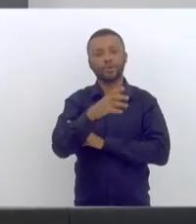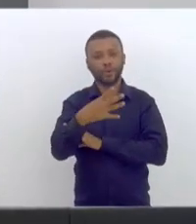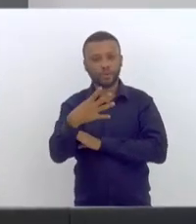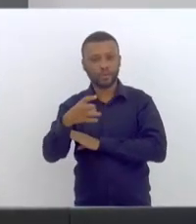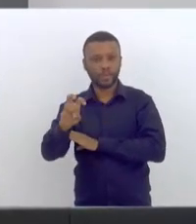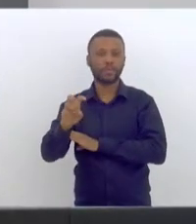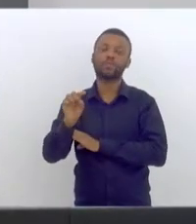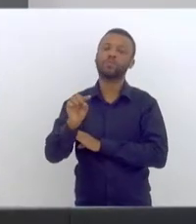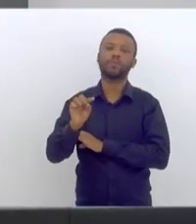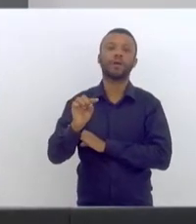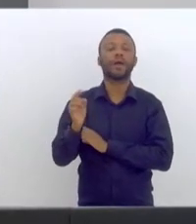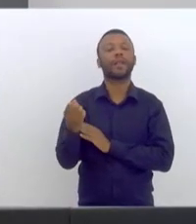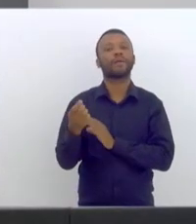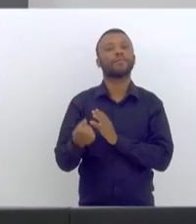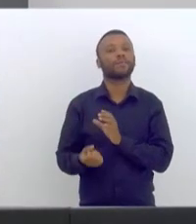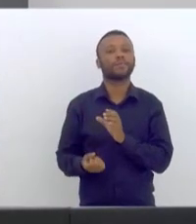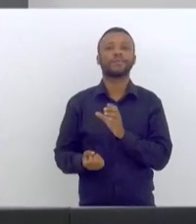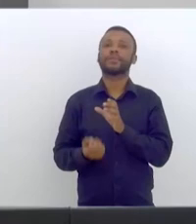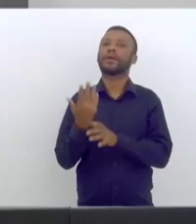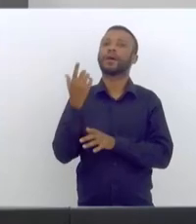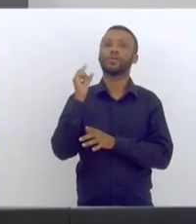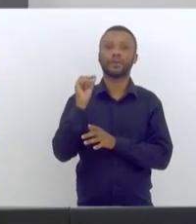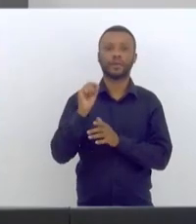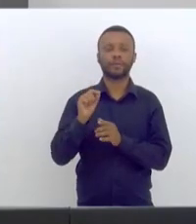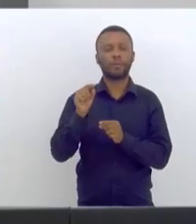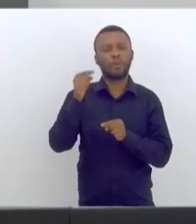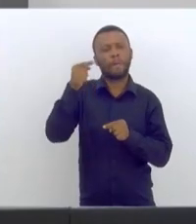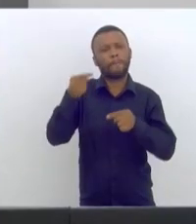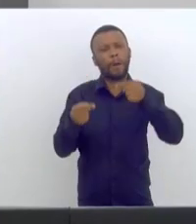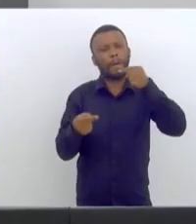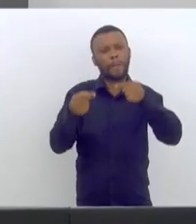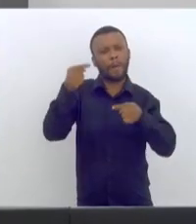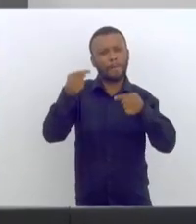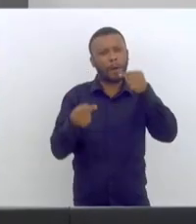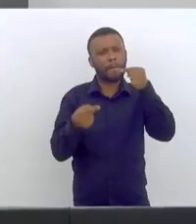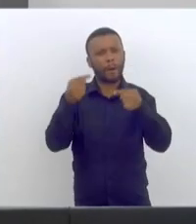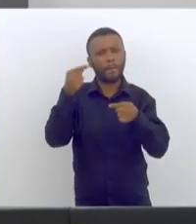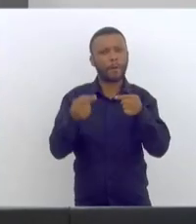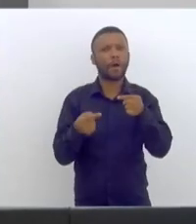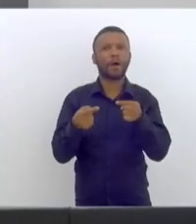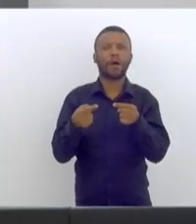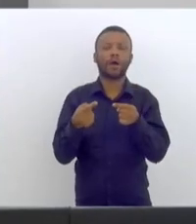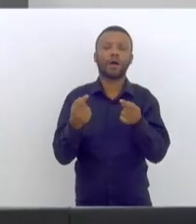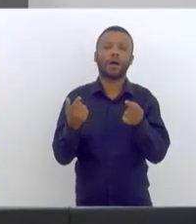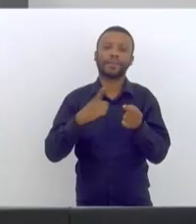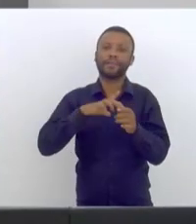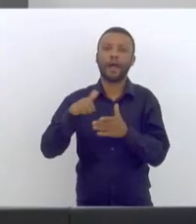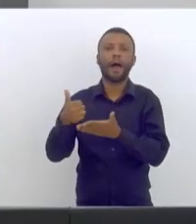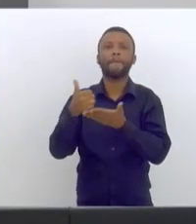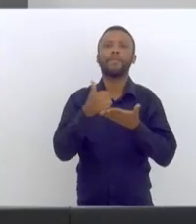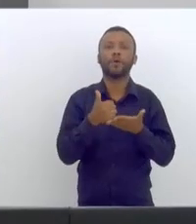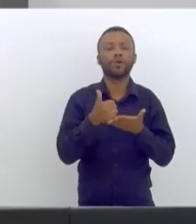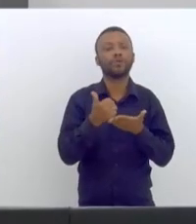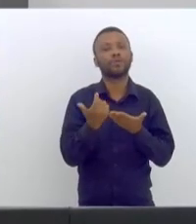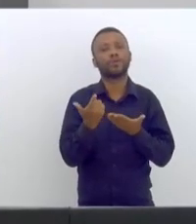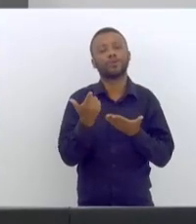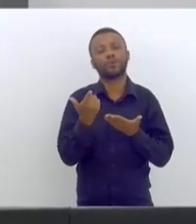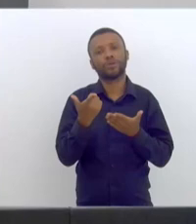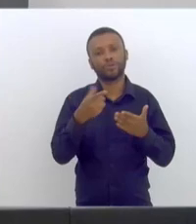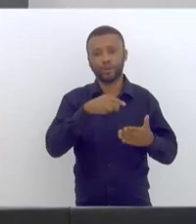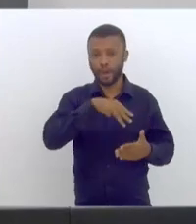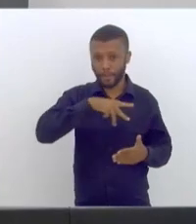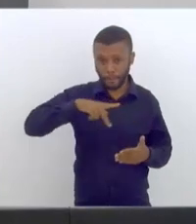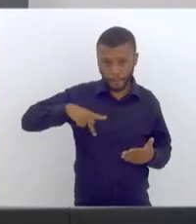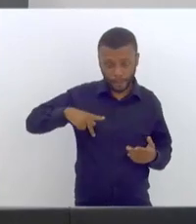ela foi tão polêmica ela teve apoio aqui do Ministério Público teve